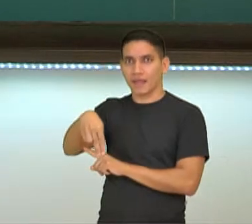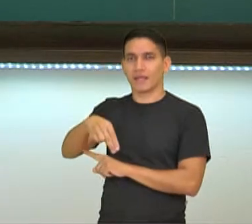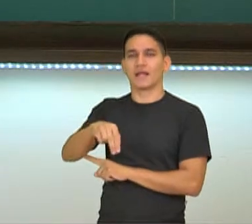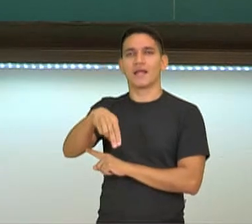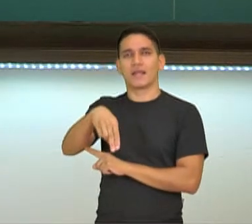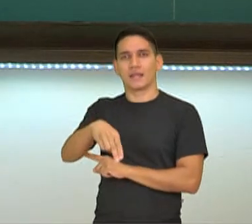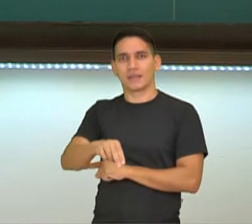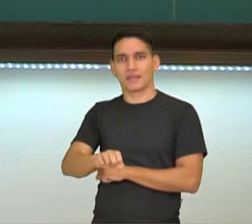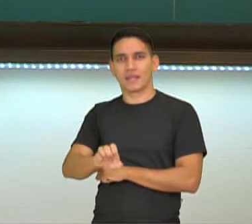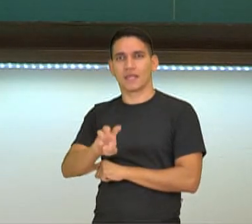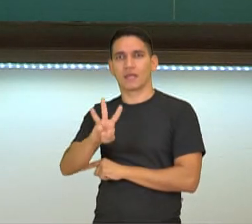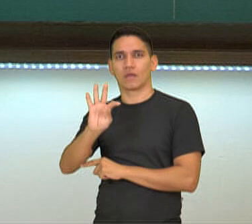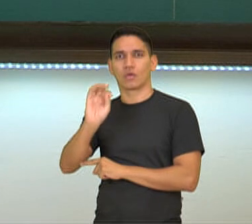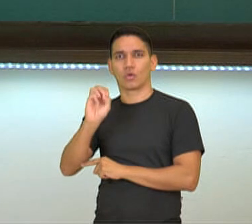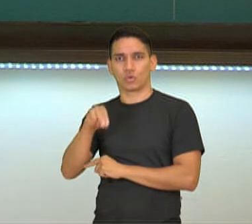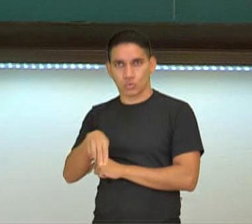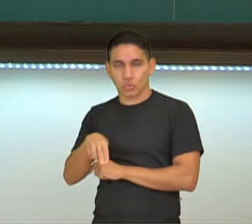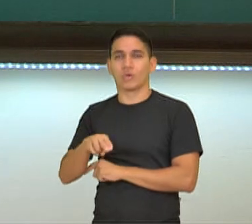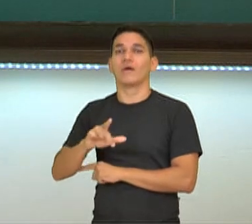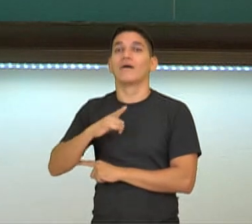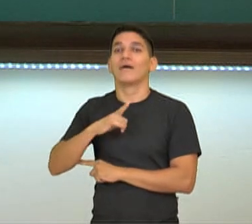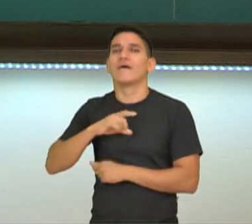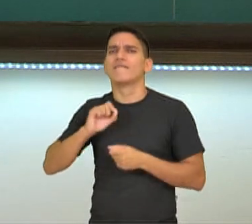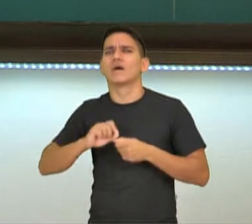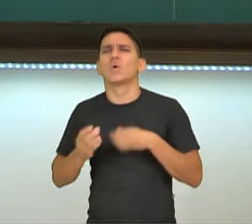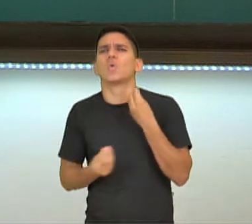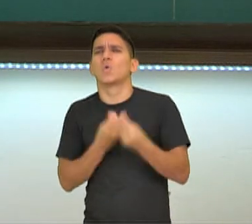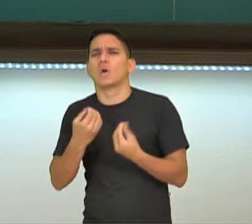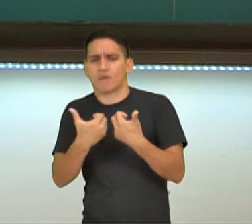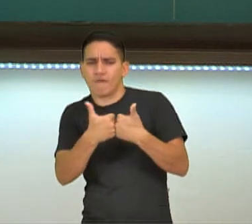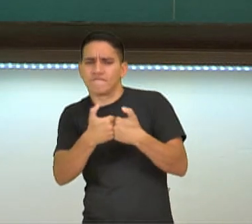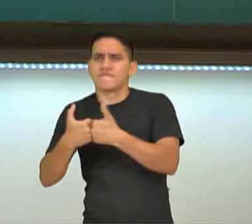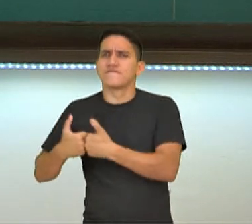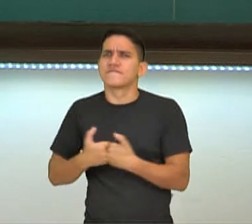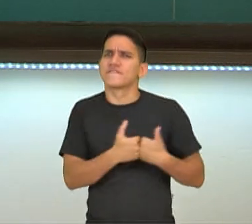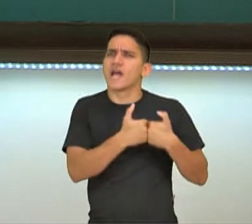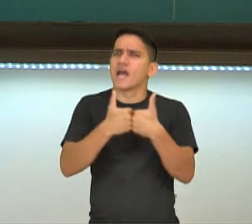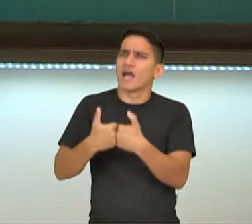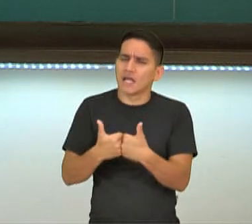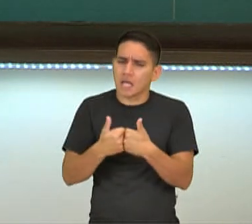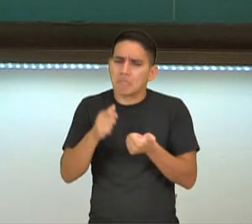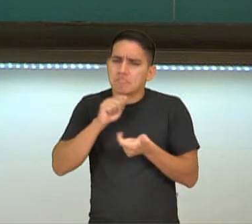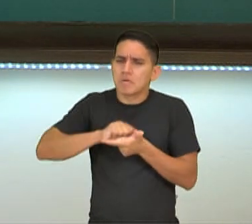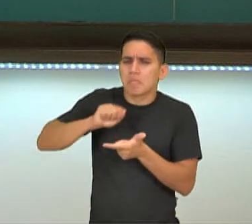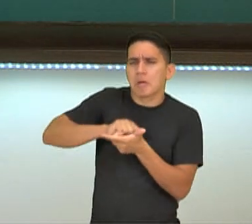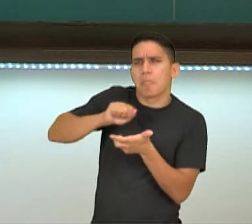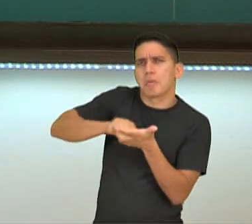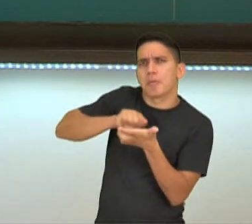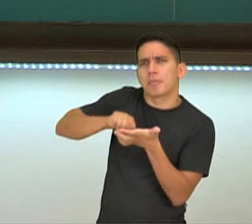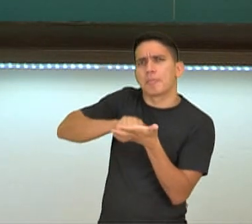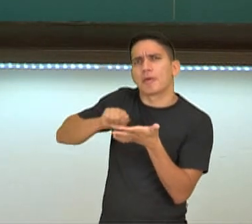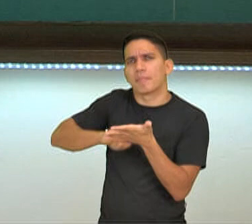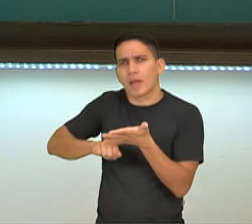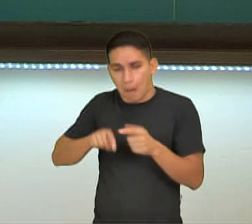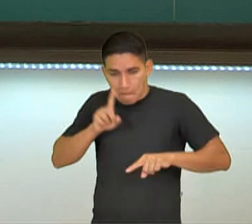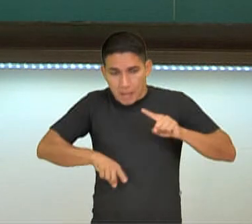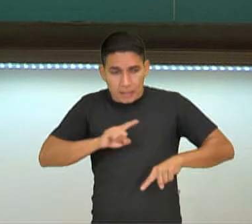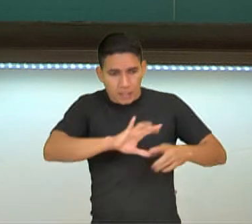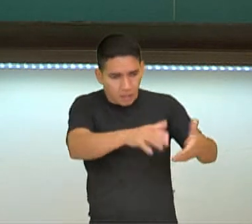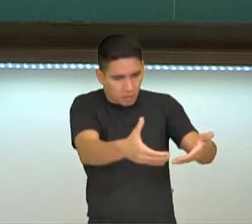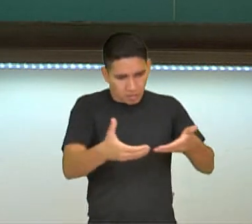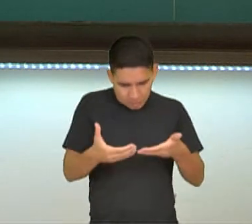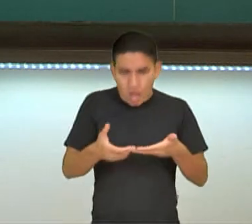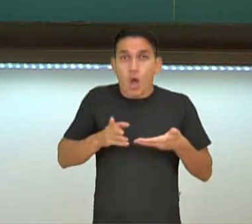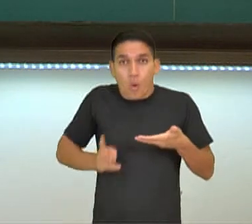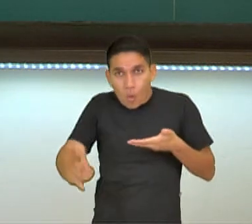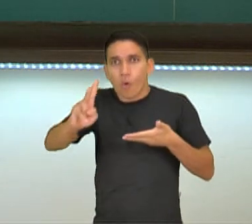os princípios de como se fazer física que o Newton escreveu. Então ele pegou esse material e continuou os estudos